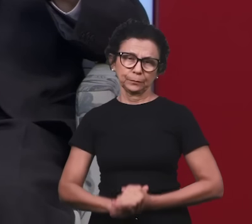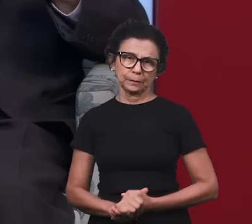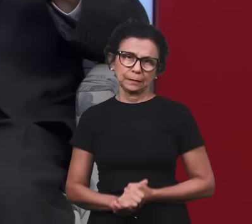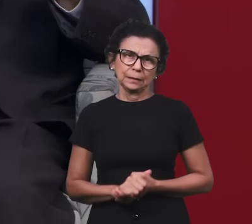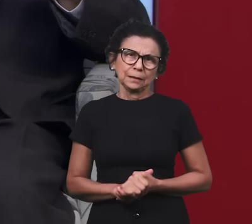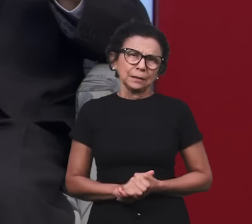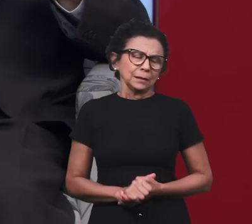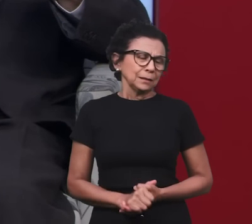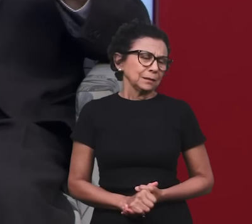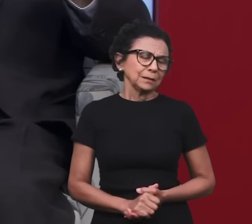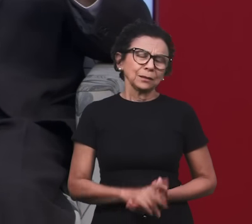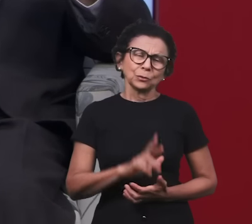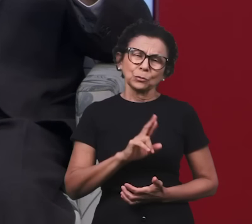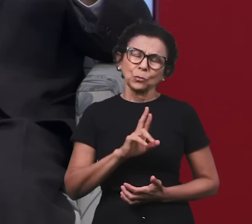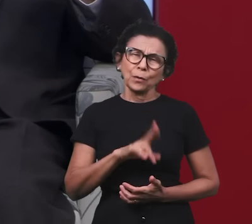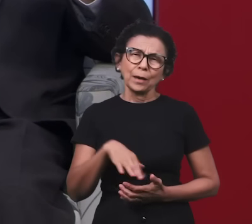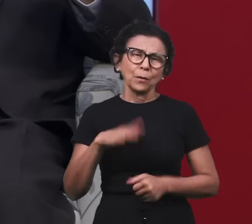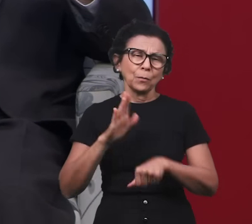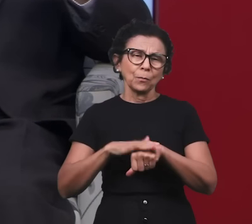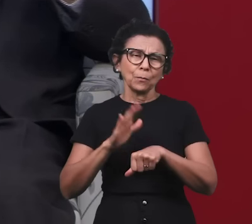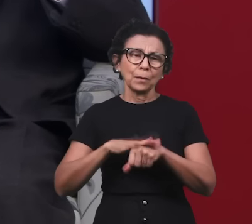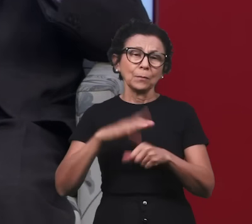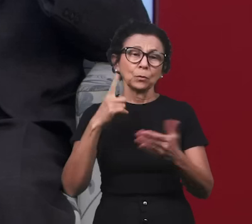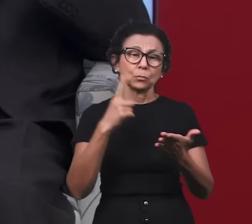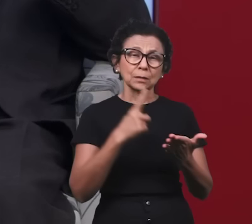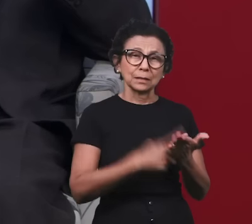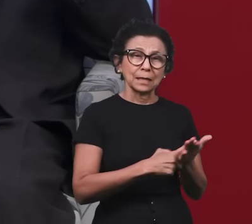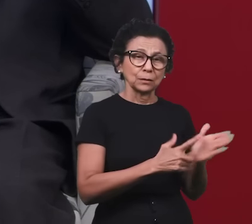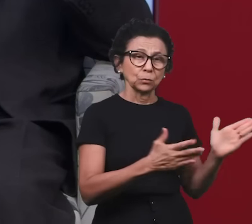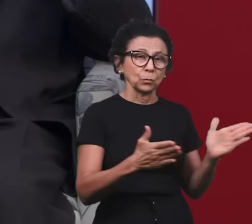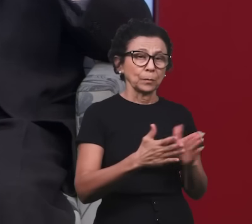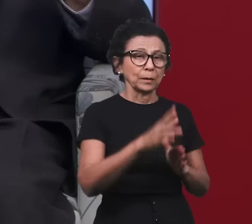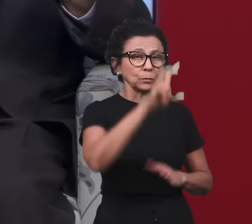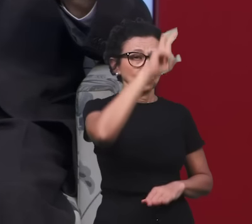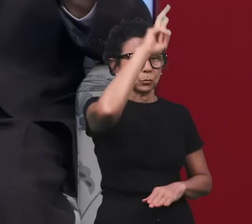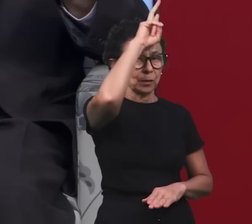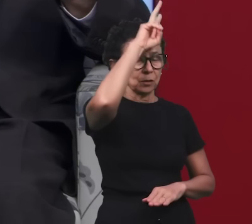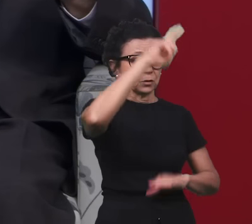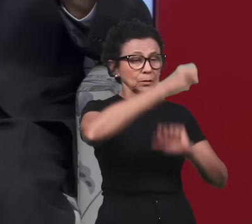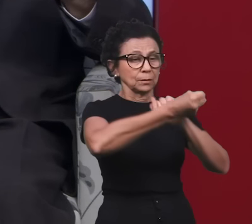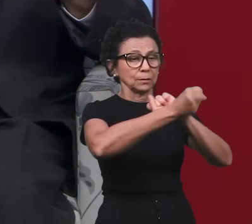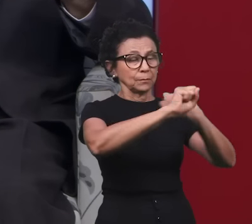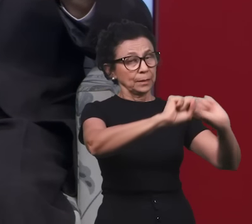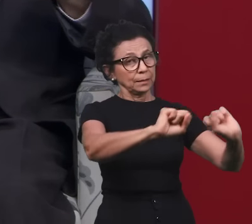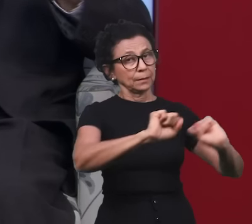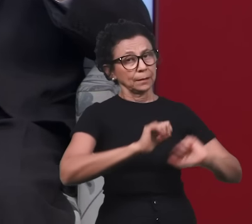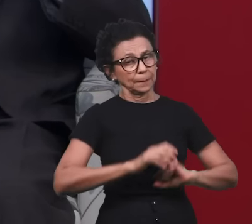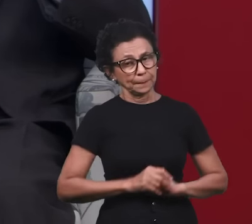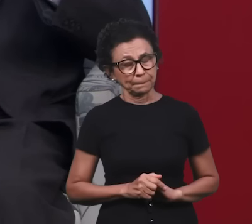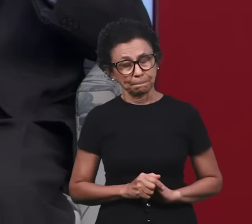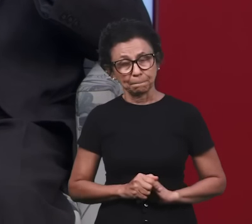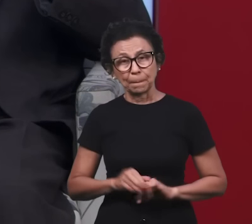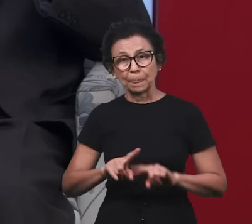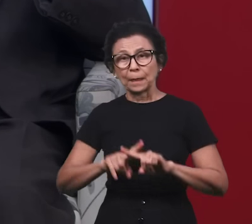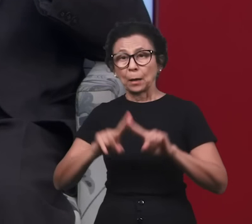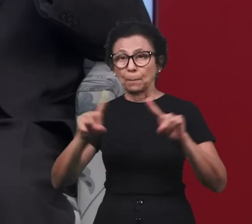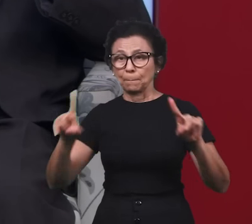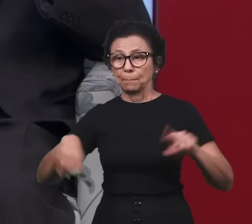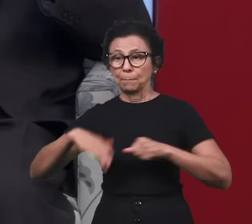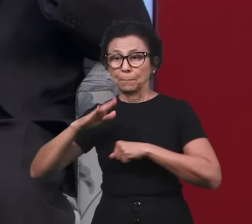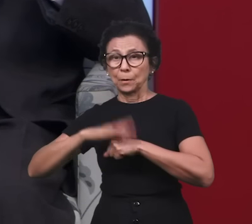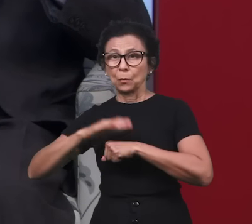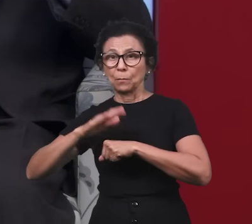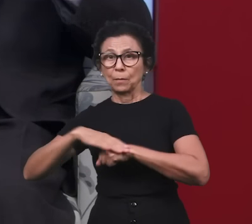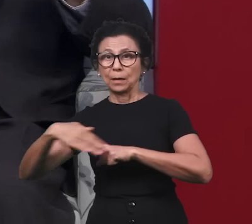eles quando os tirei da terra do Egito, mas este é o concerto que eu farei com eles. Escreverei a minha